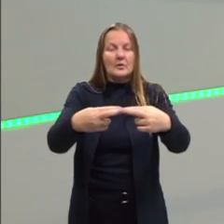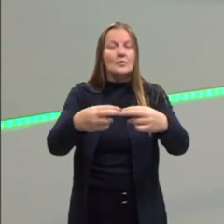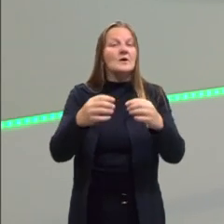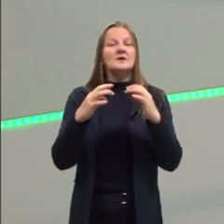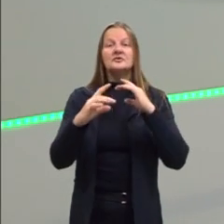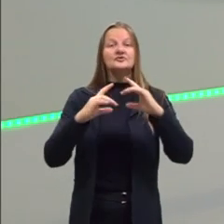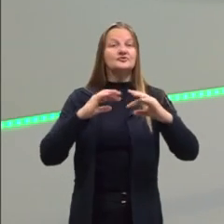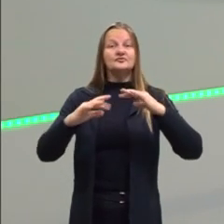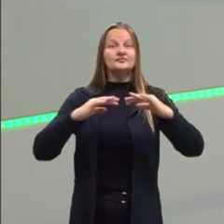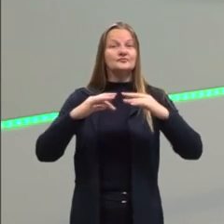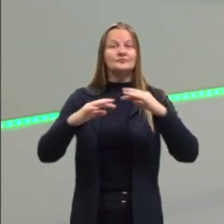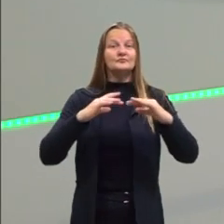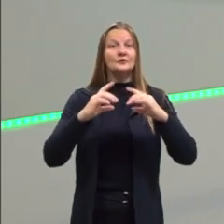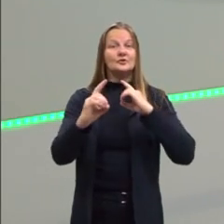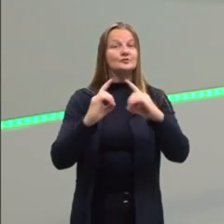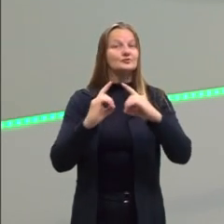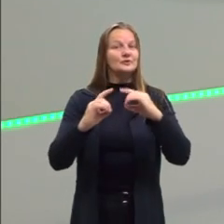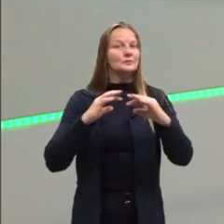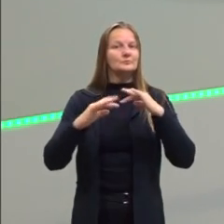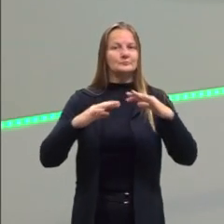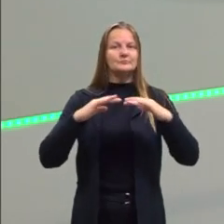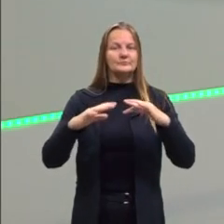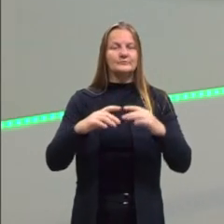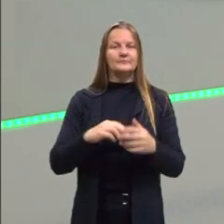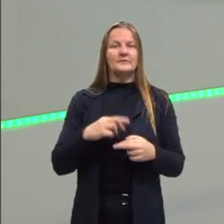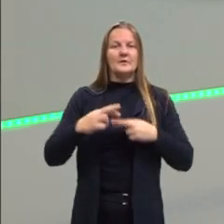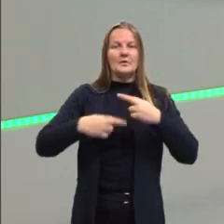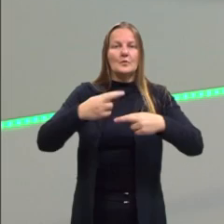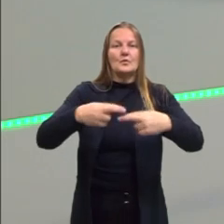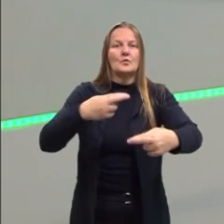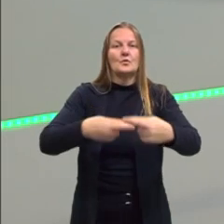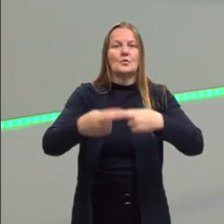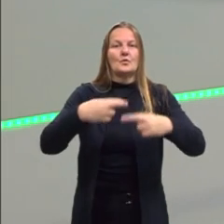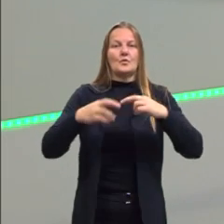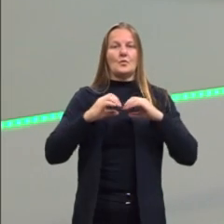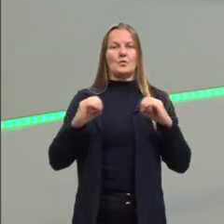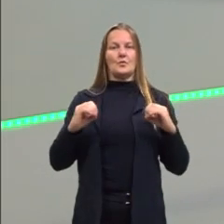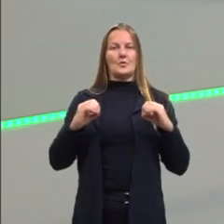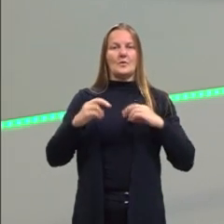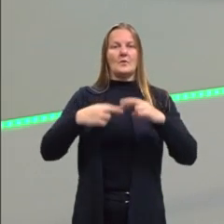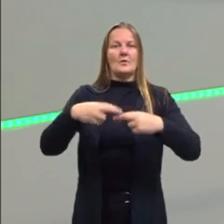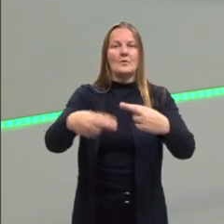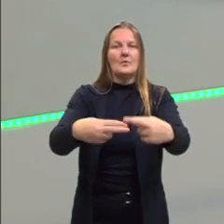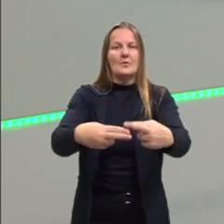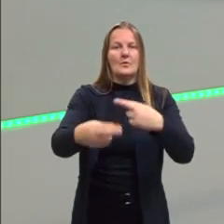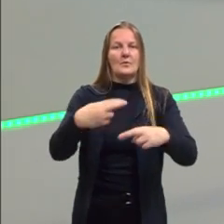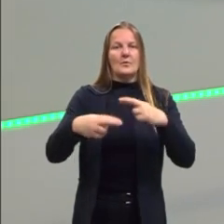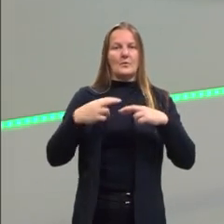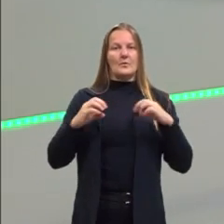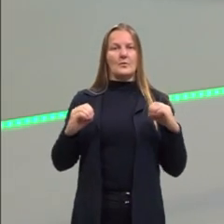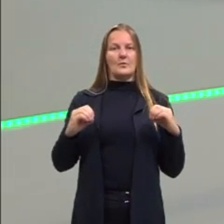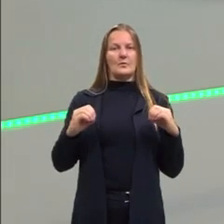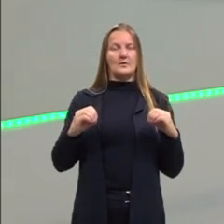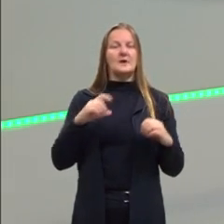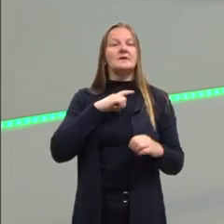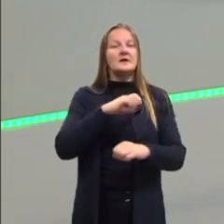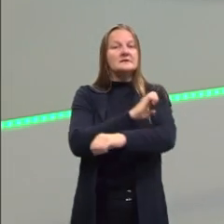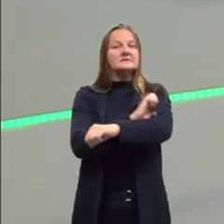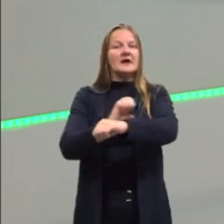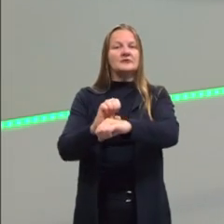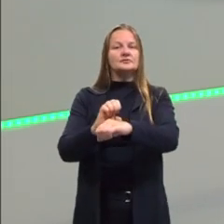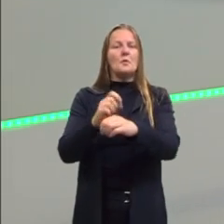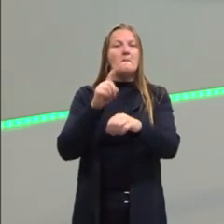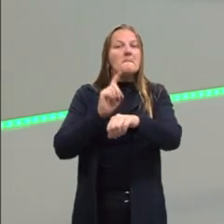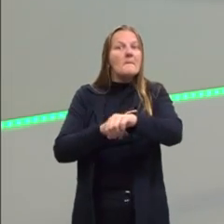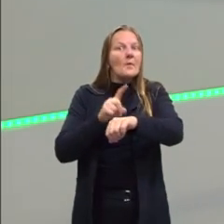dinâmico ele tá sempre ocorrendo ela tá sempre vai ser uma reação que vai estar sempre ocorrendo porém ela vai ter um estágio de Equilíbrio